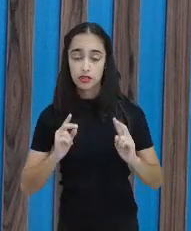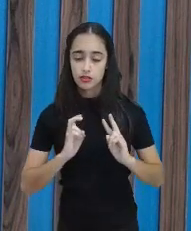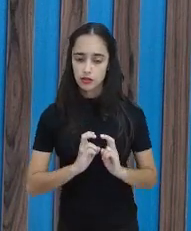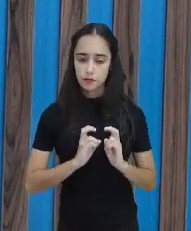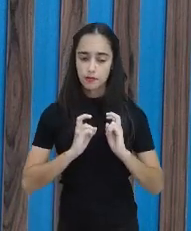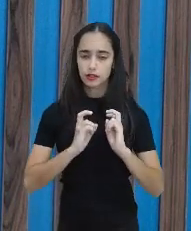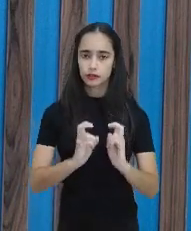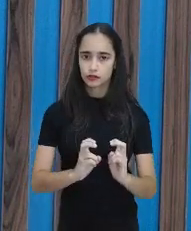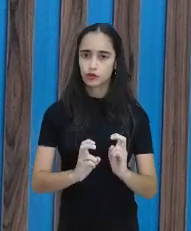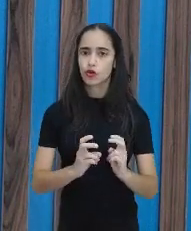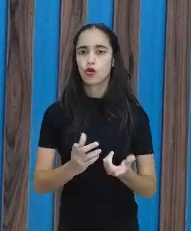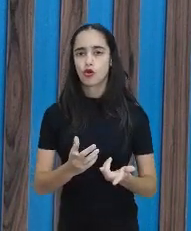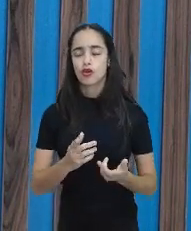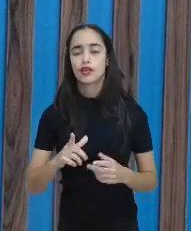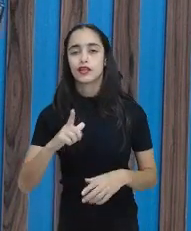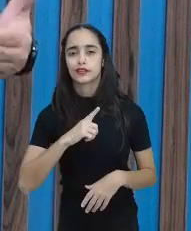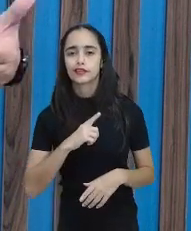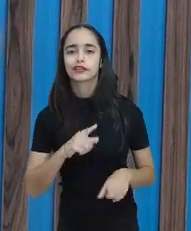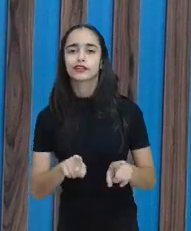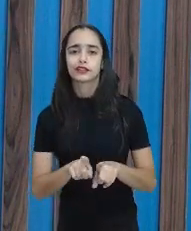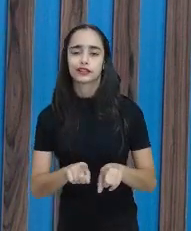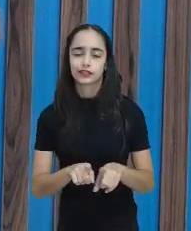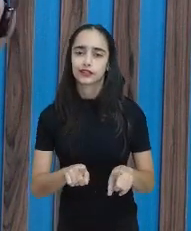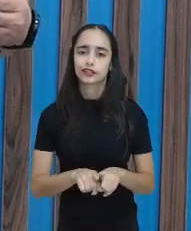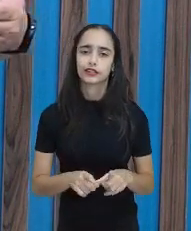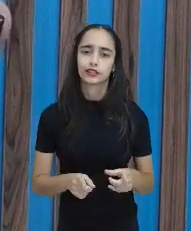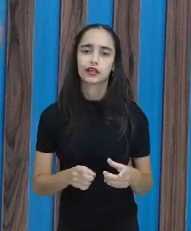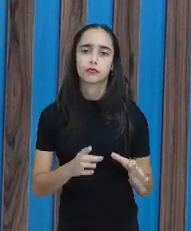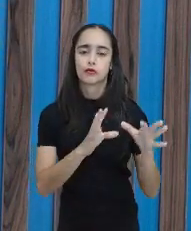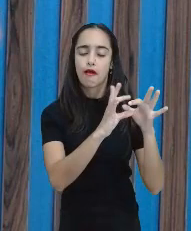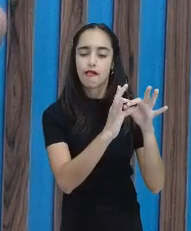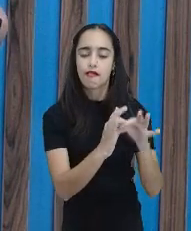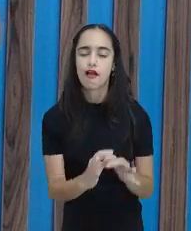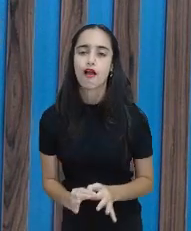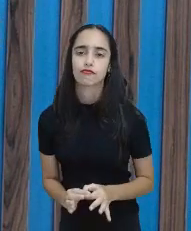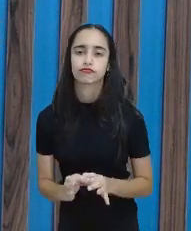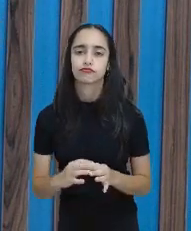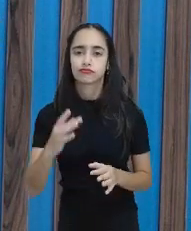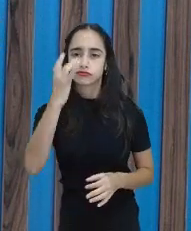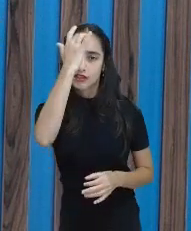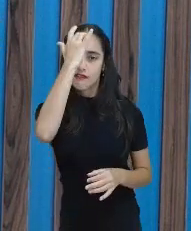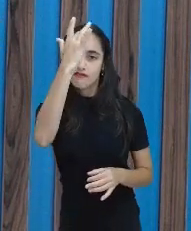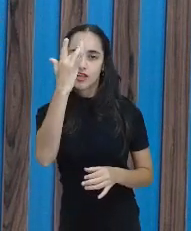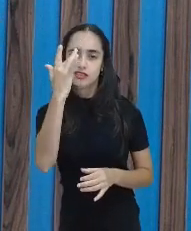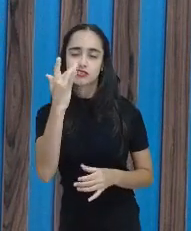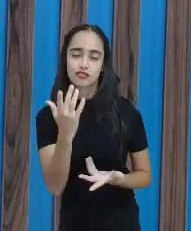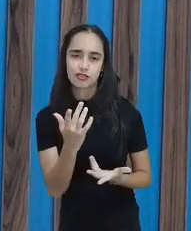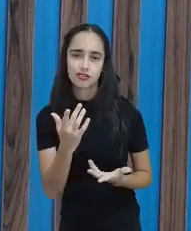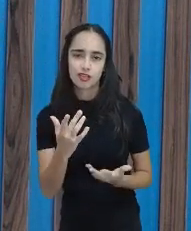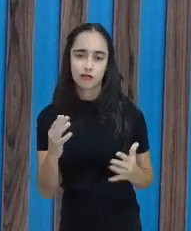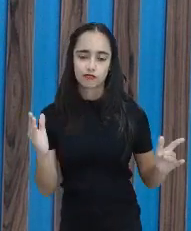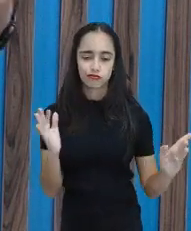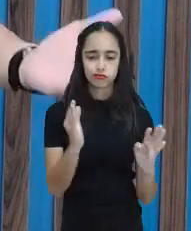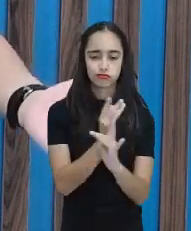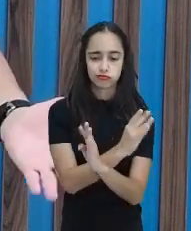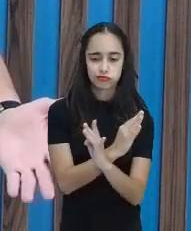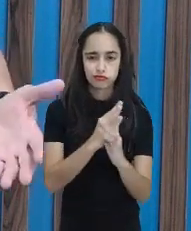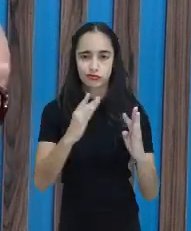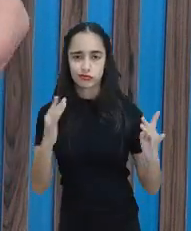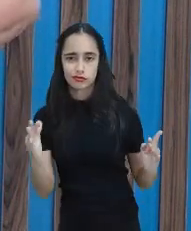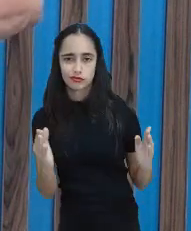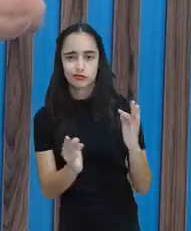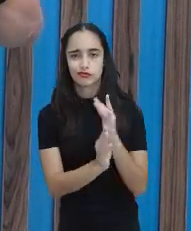os trens, eles têm também essa ligação, né? Facilitar o transporte, né? Com redes